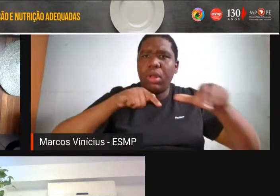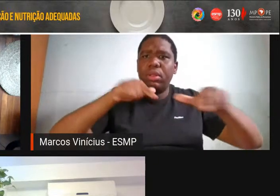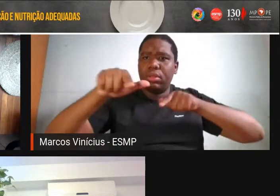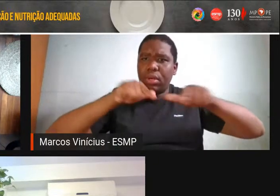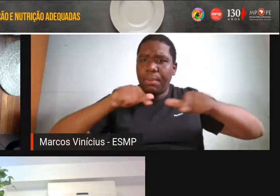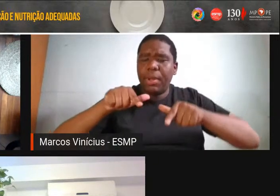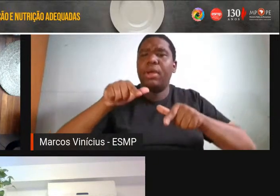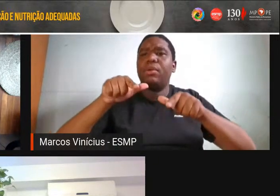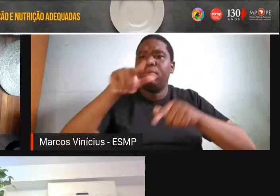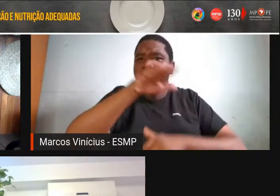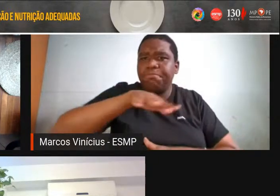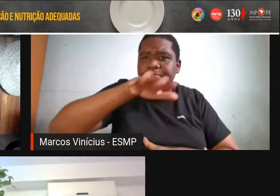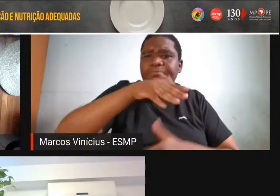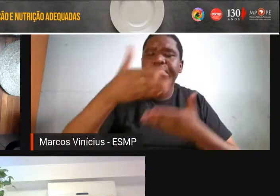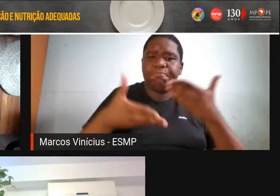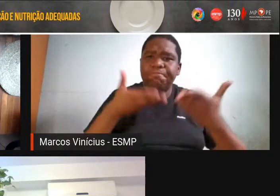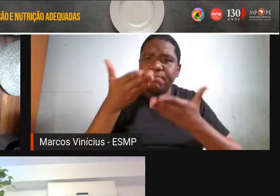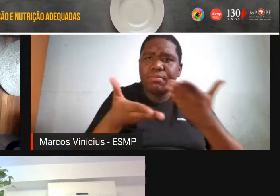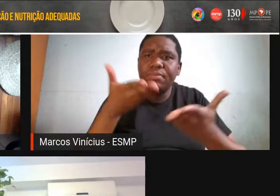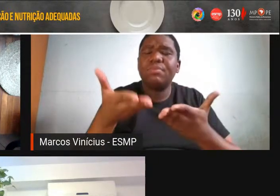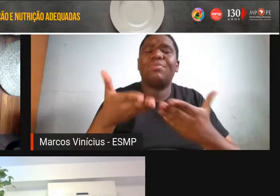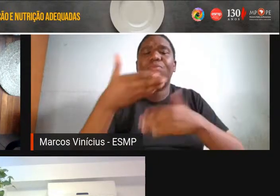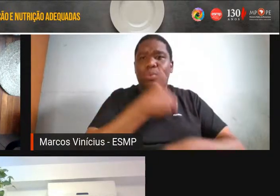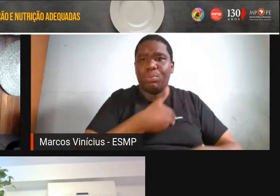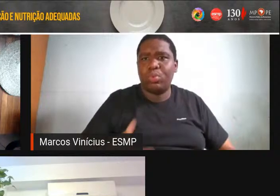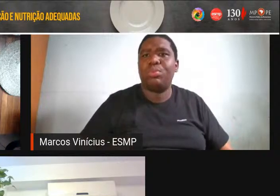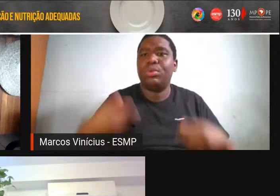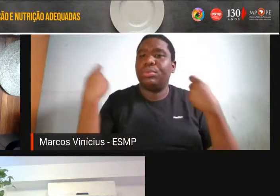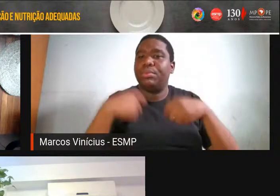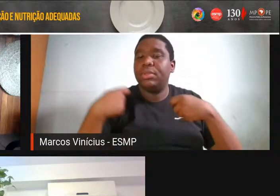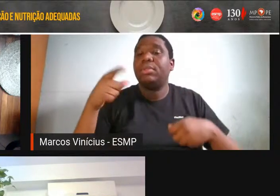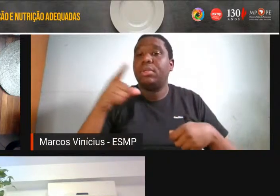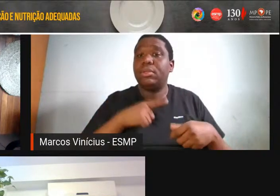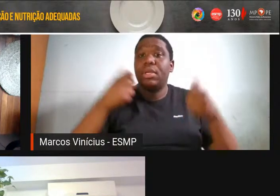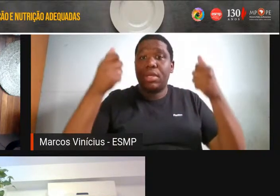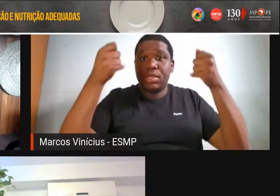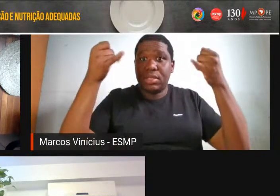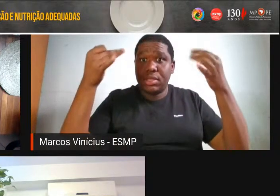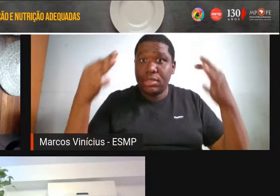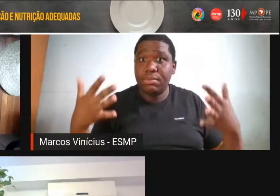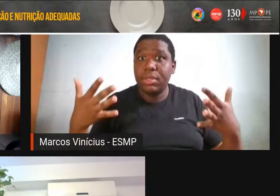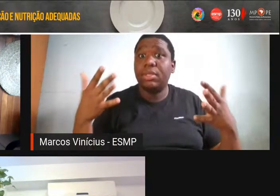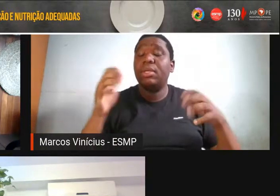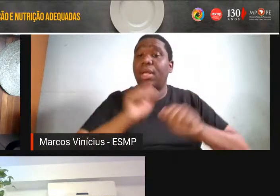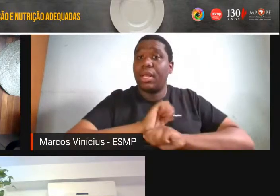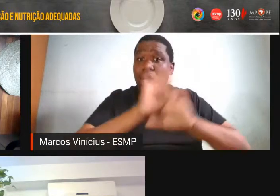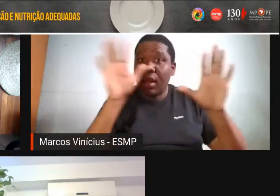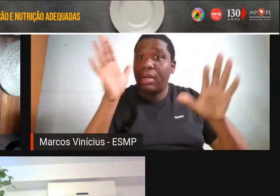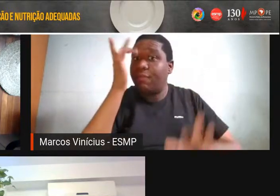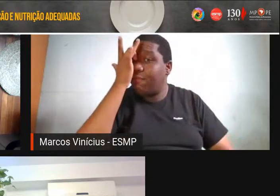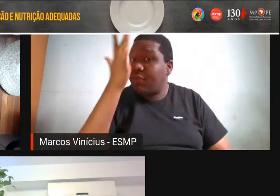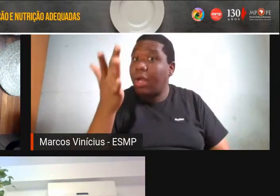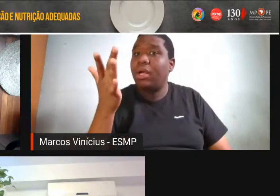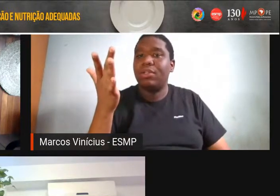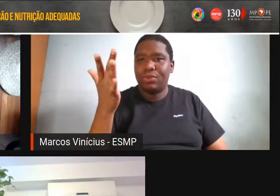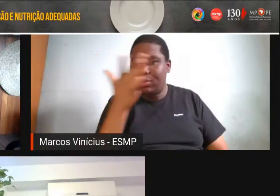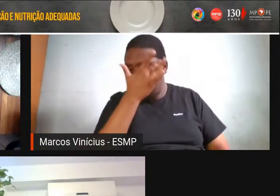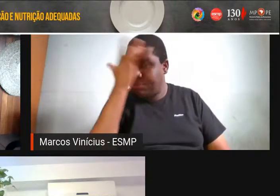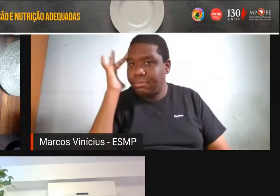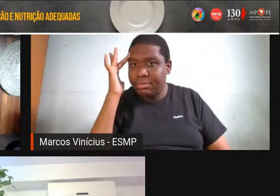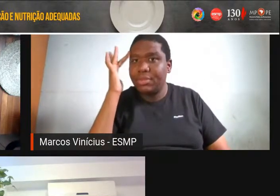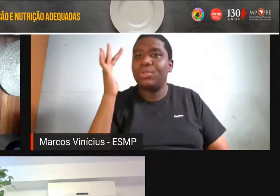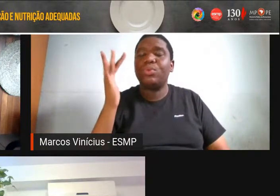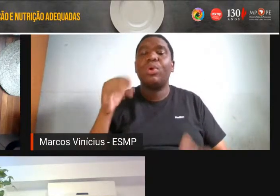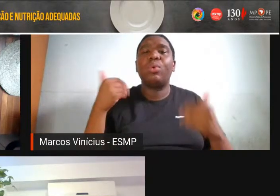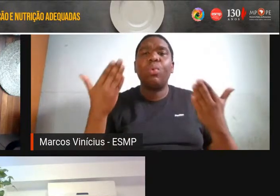setor do serviço público. Tem que haver uma explicação fácil e acessível para as pessoas quais são os